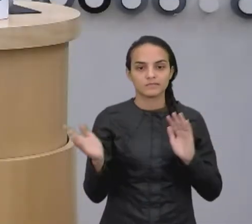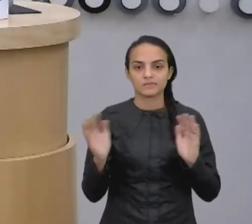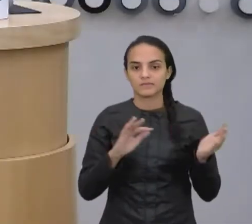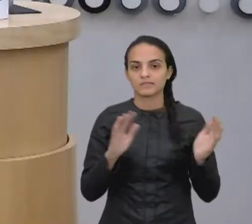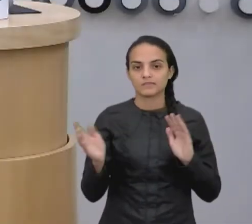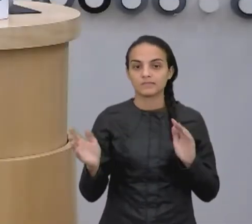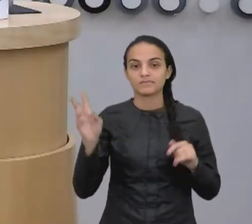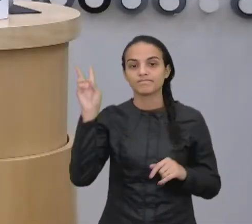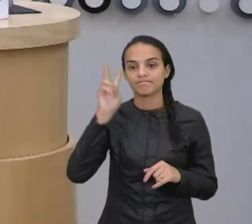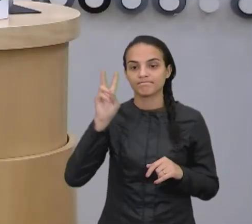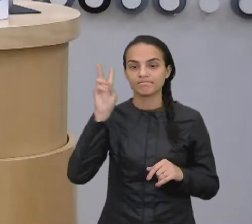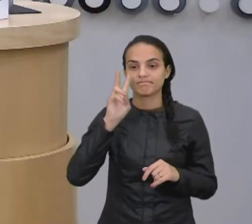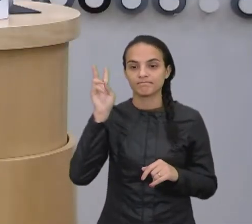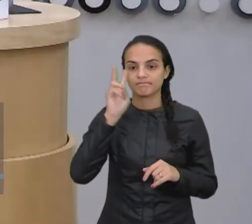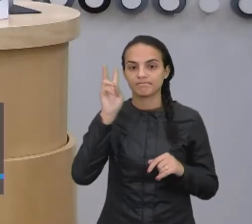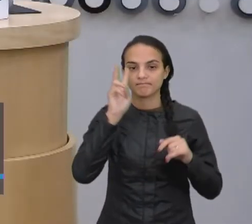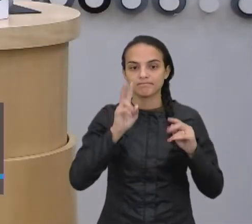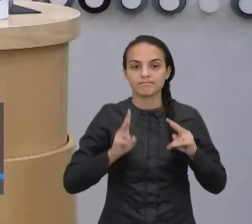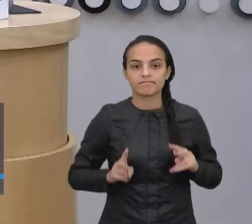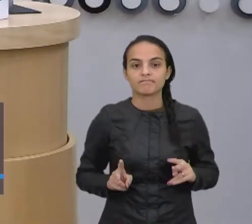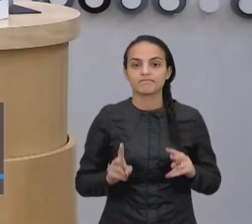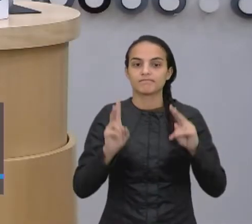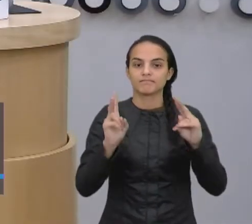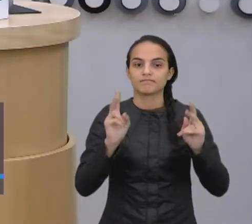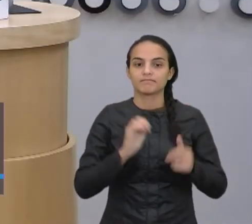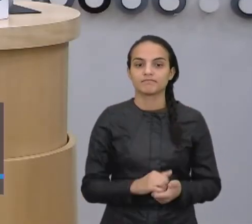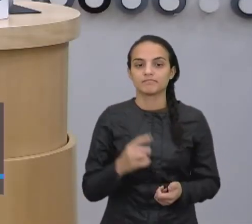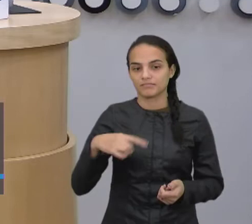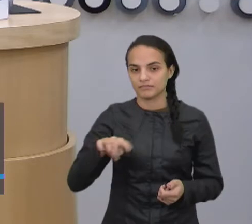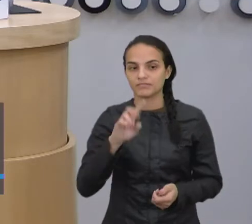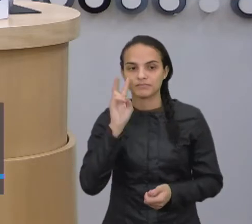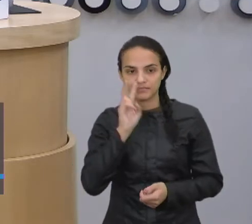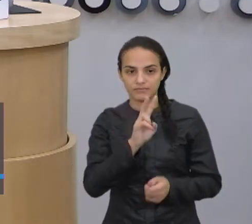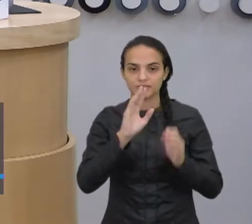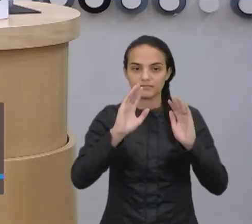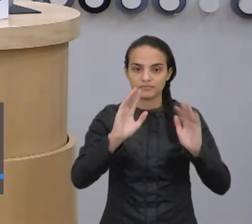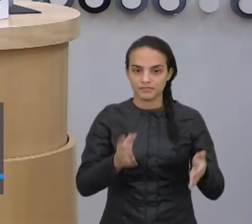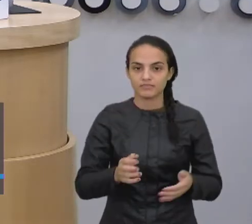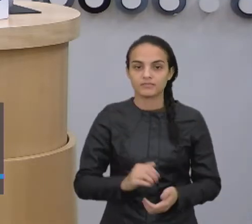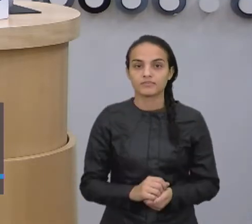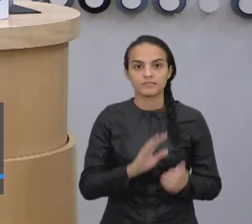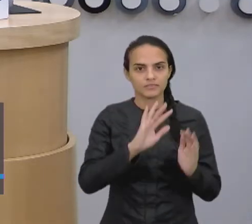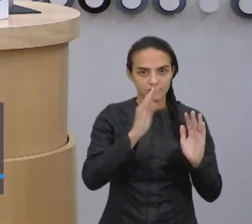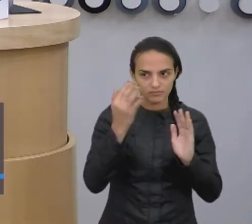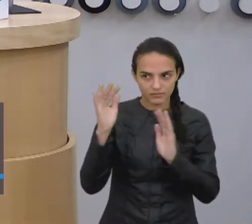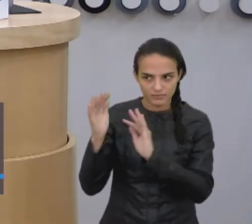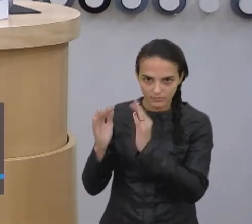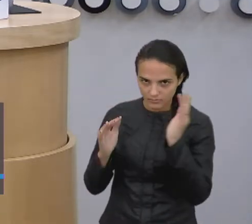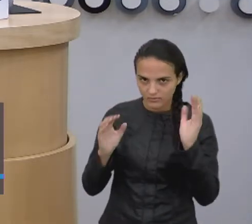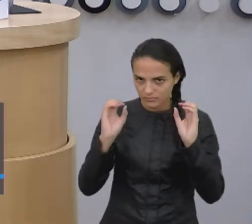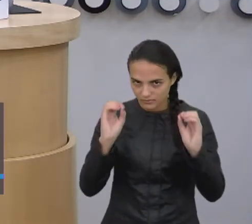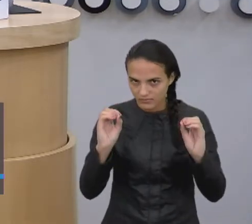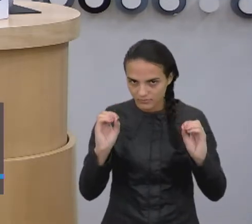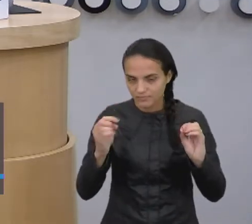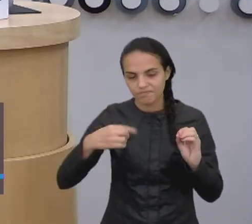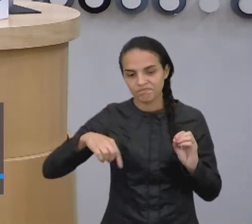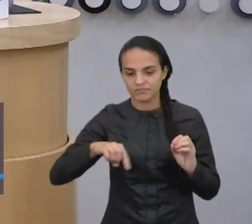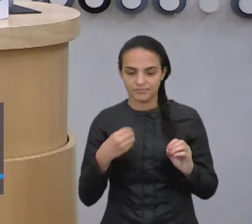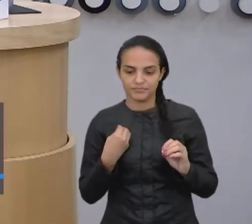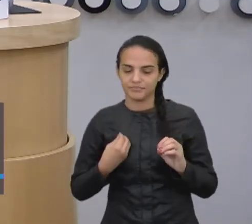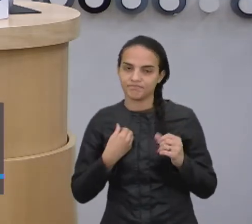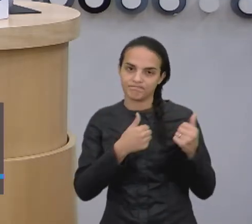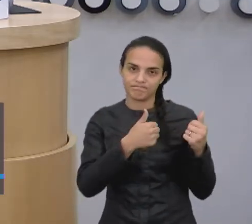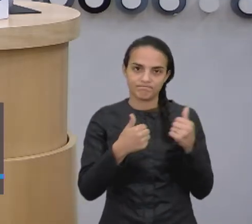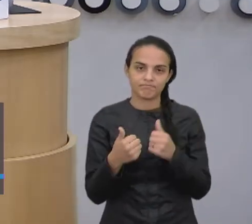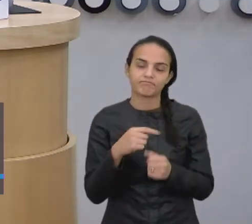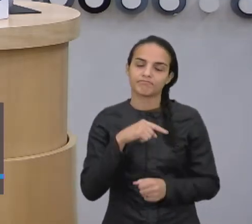sendo lembrado, tá? Porque como a gente já viu, sem o meio ambiente, a gente não tem qualidade de vida. Se